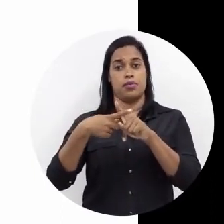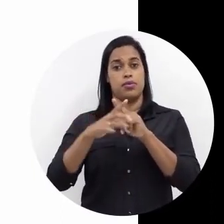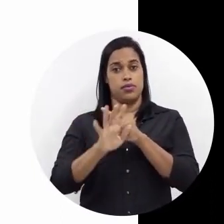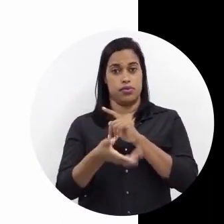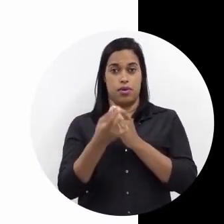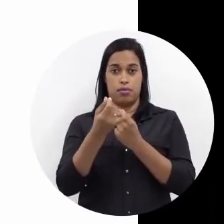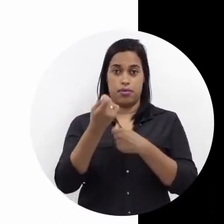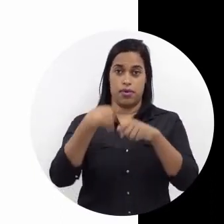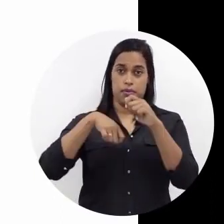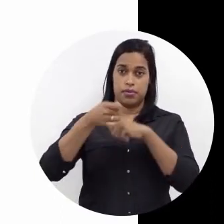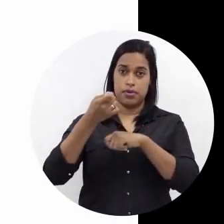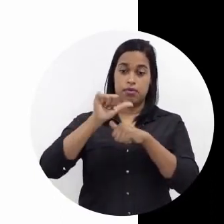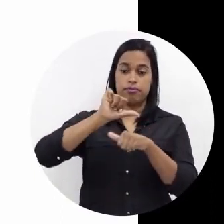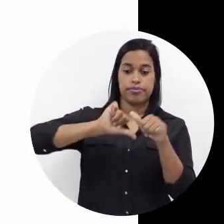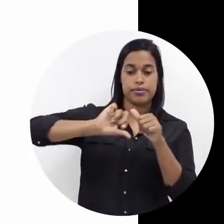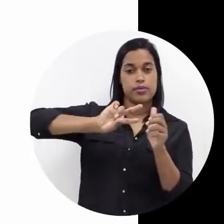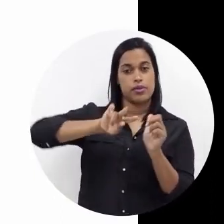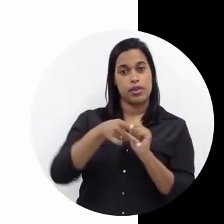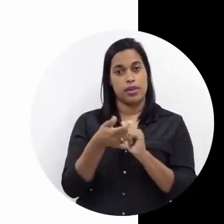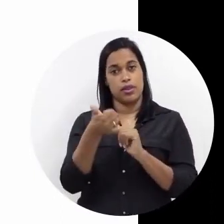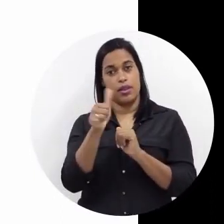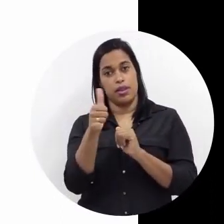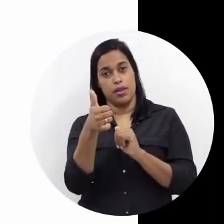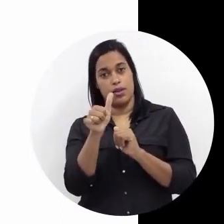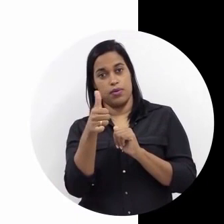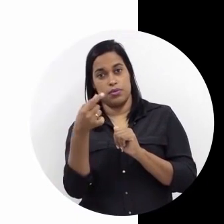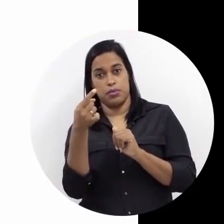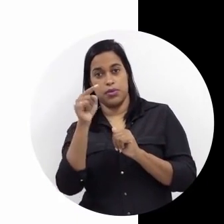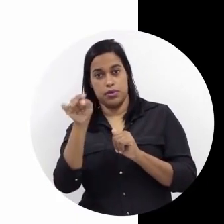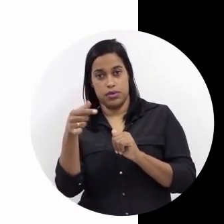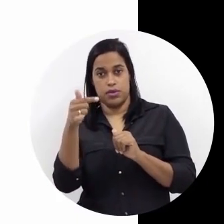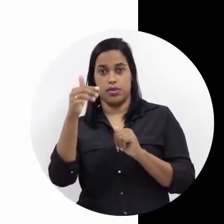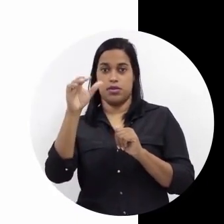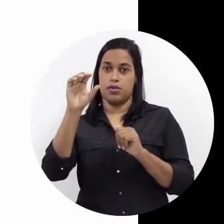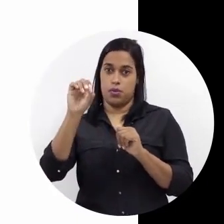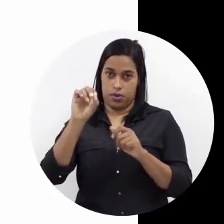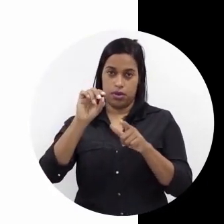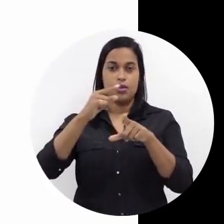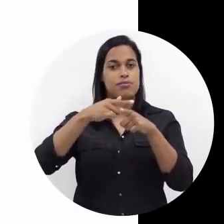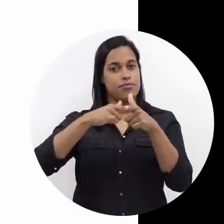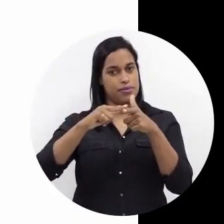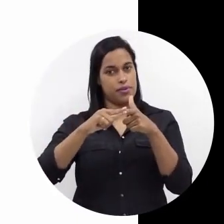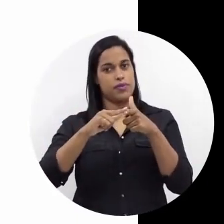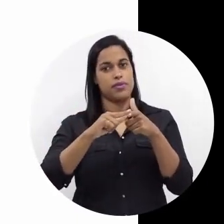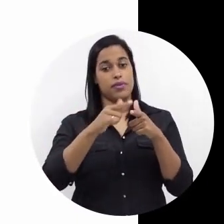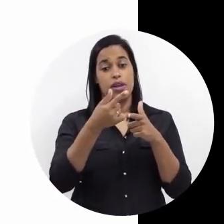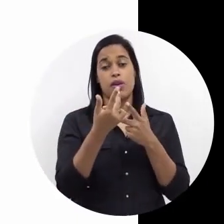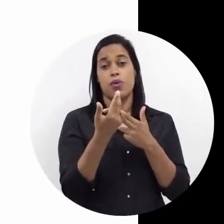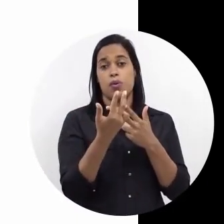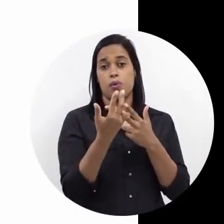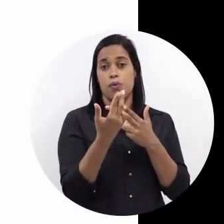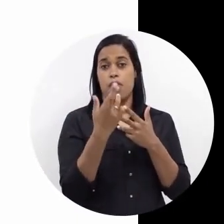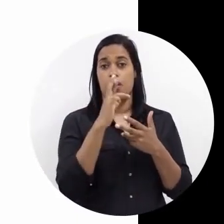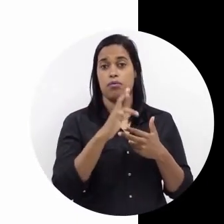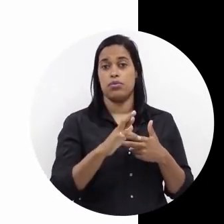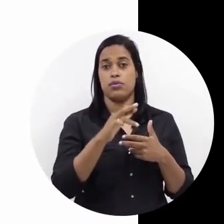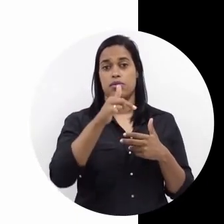passar dividindo por R$ 11.750, que vai nos dar um capital de R 797